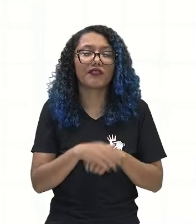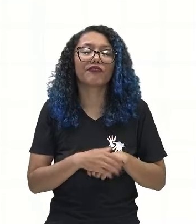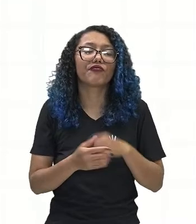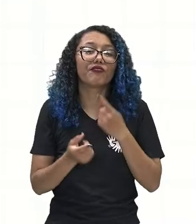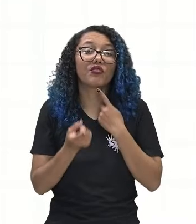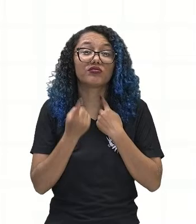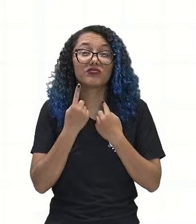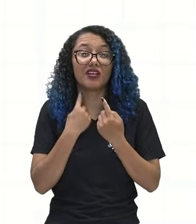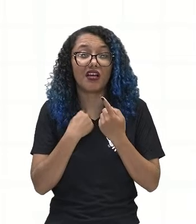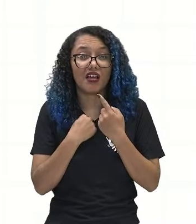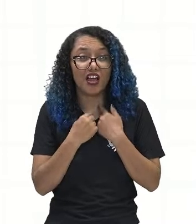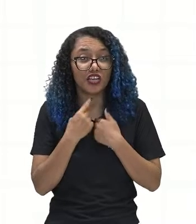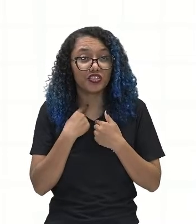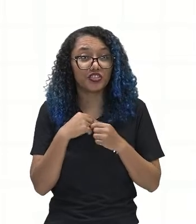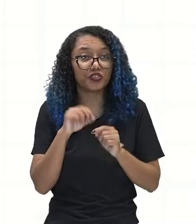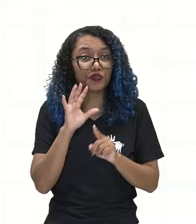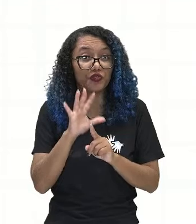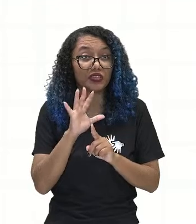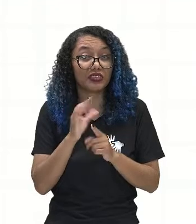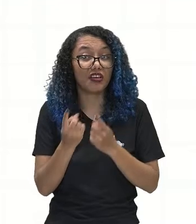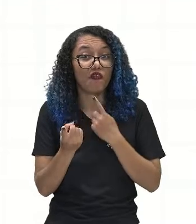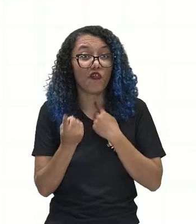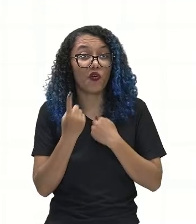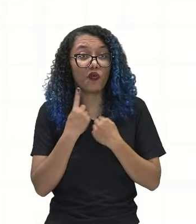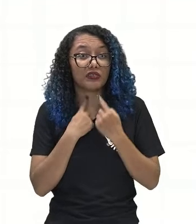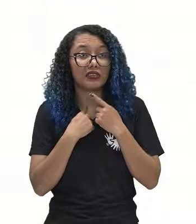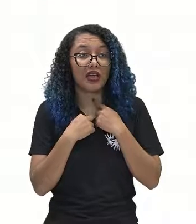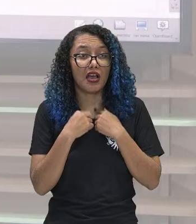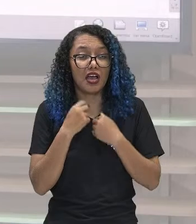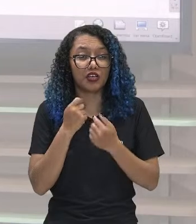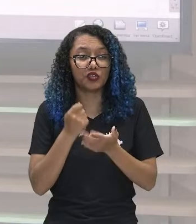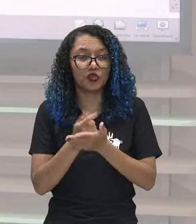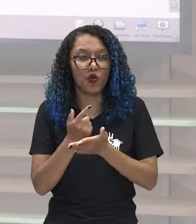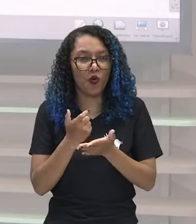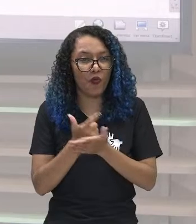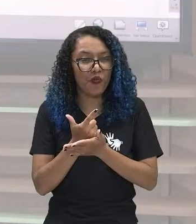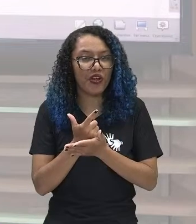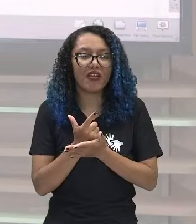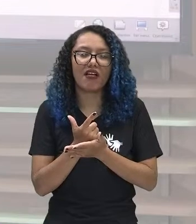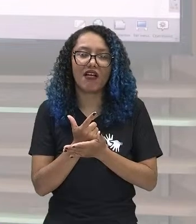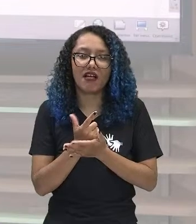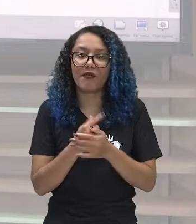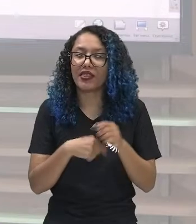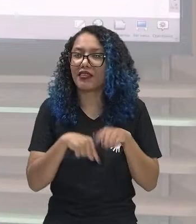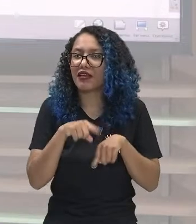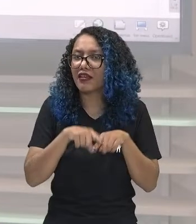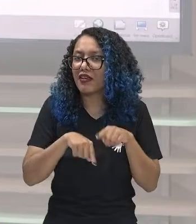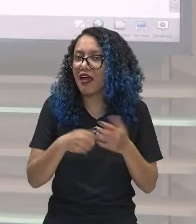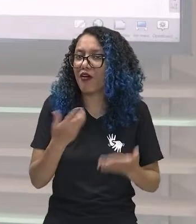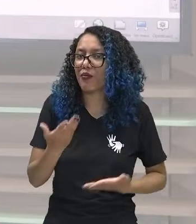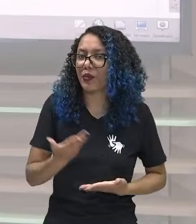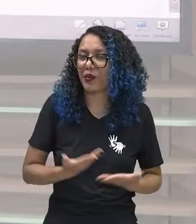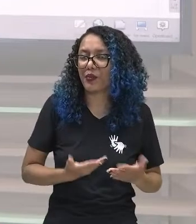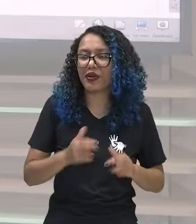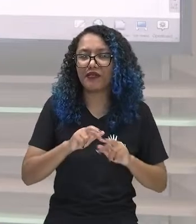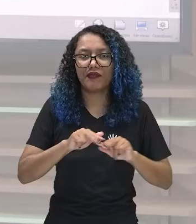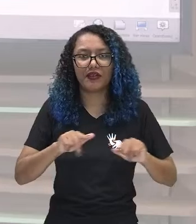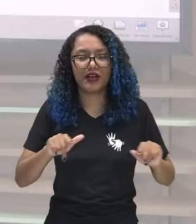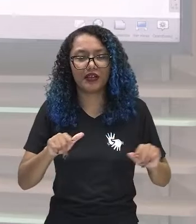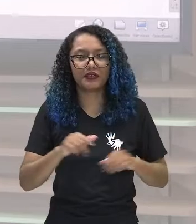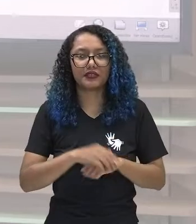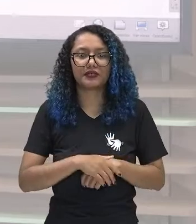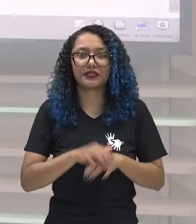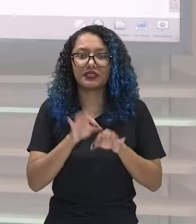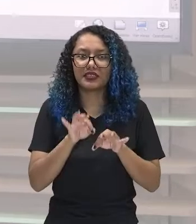essa necessidade de adquirir produtos e serviços. Muito bem, você com certeza todos os